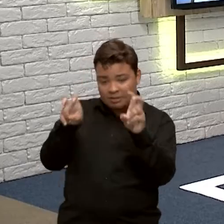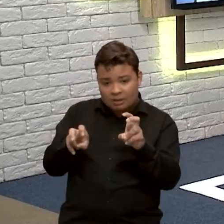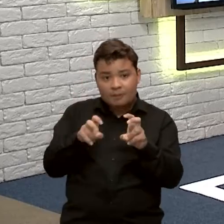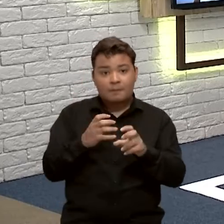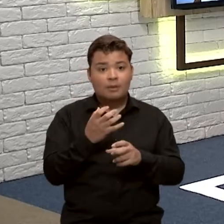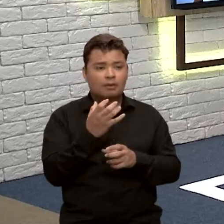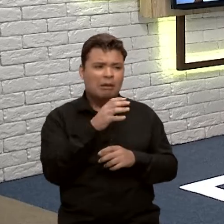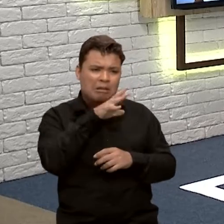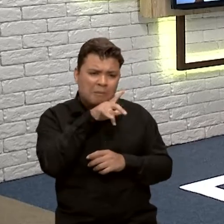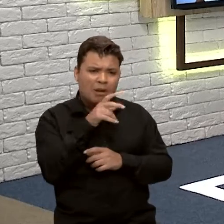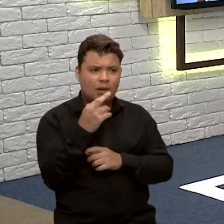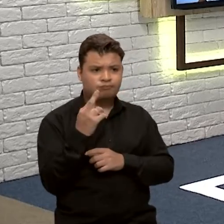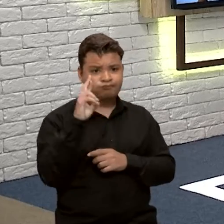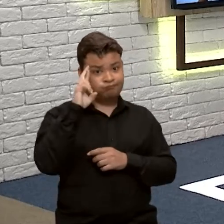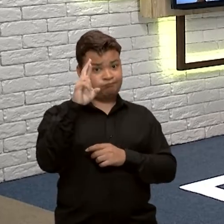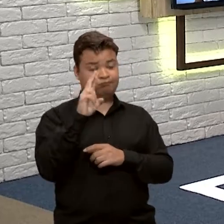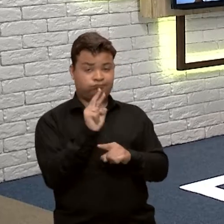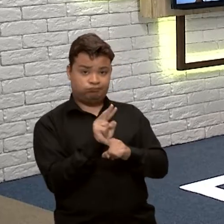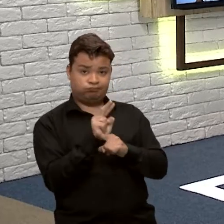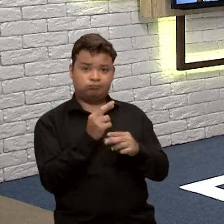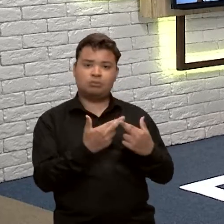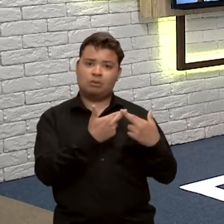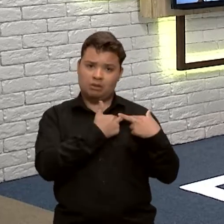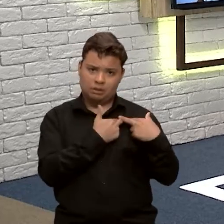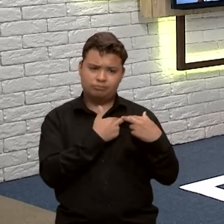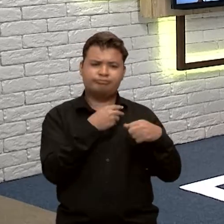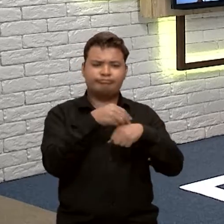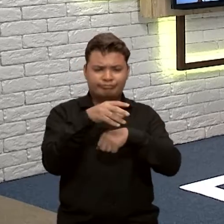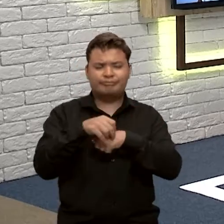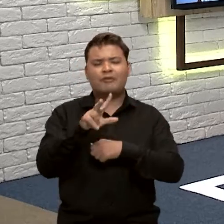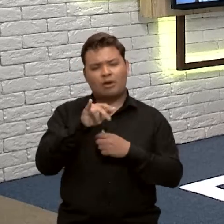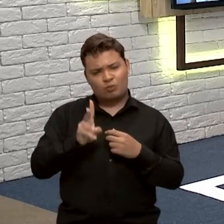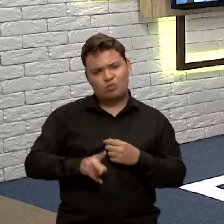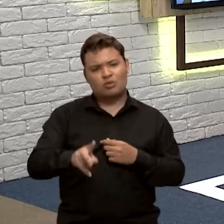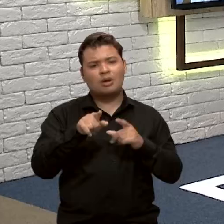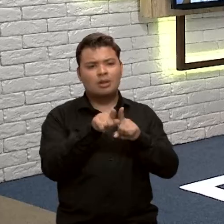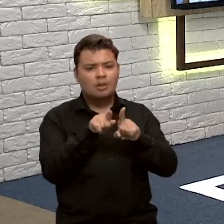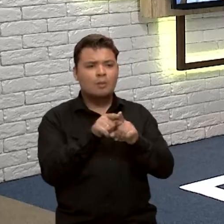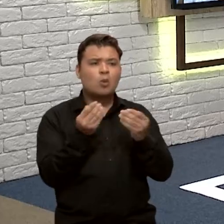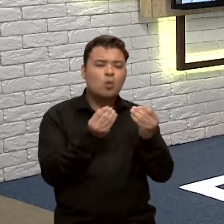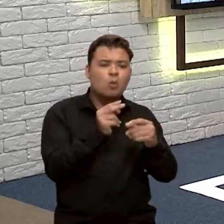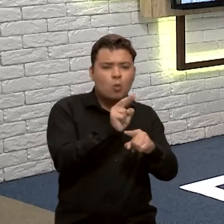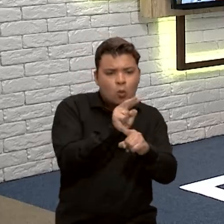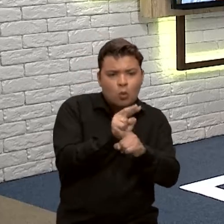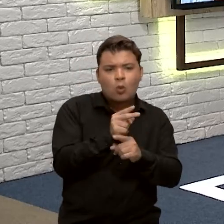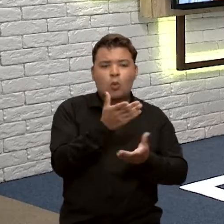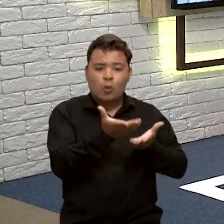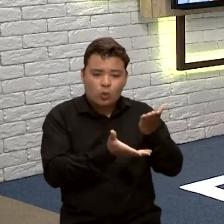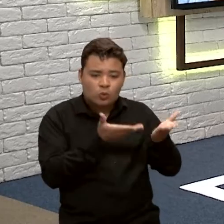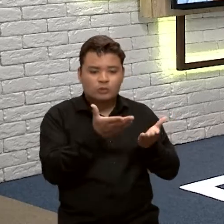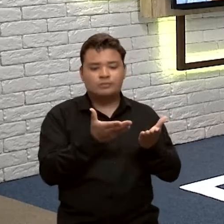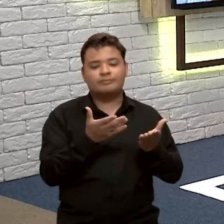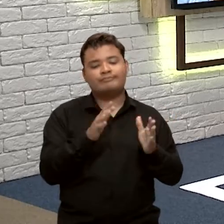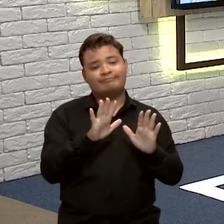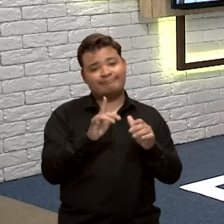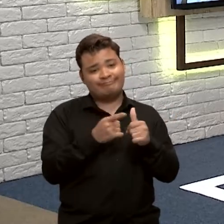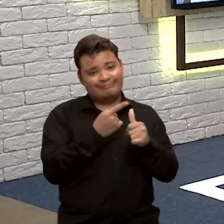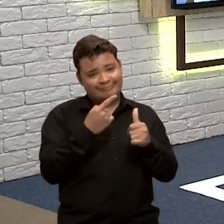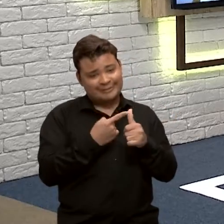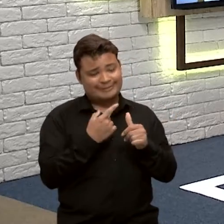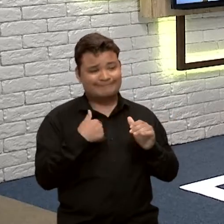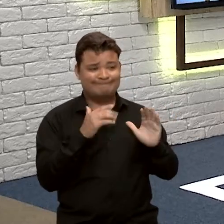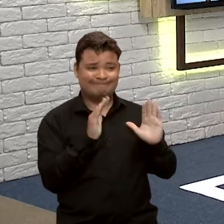próximo bloco e dar outras orientações também a respeito, né, da guarda e do cuidado com os animais. Vou me despedir antes disso, né,